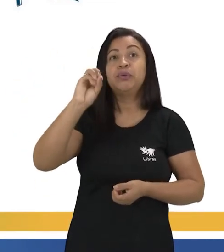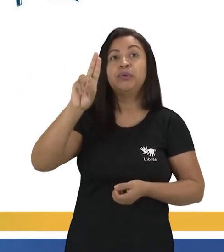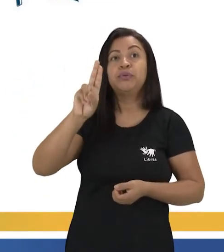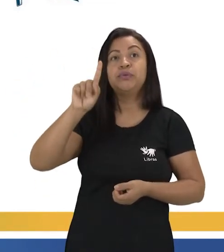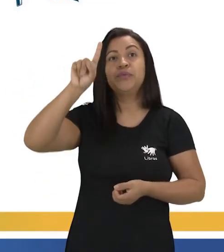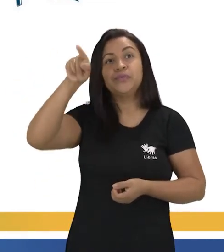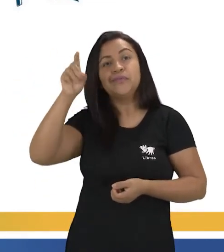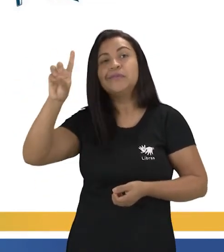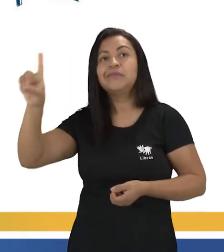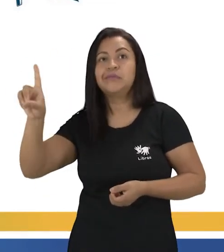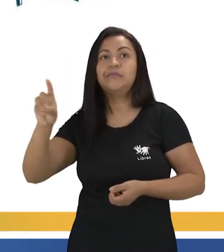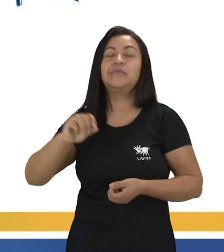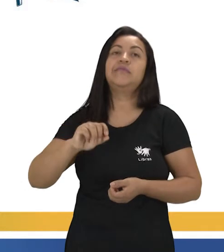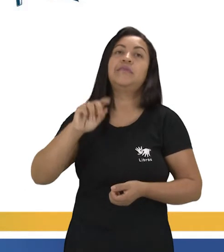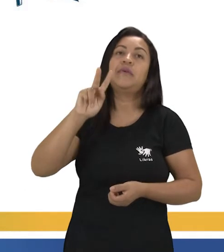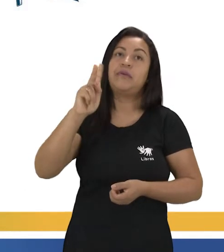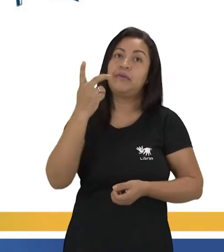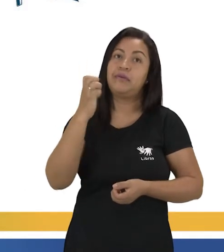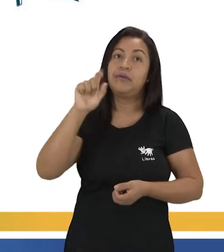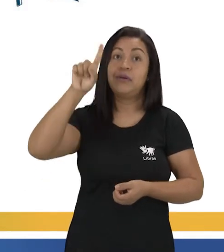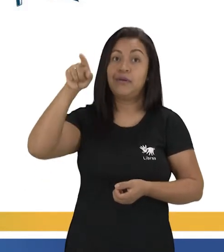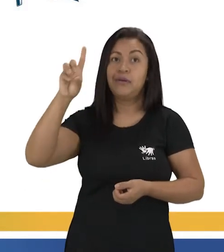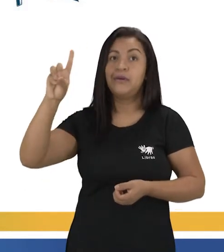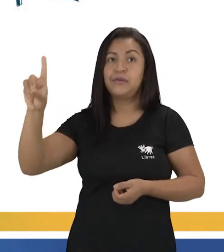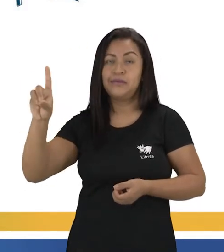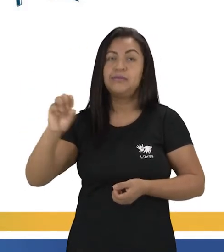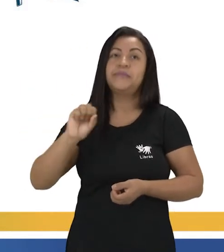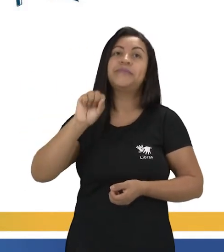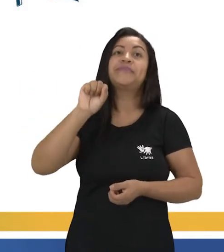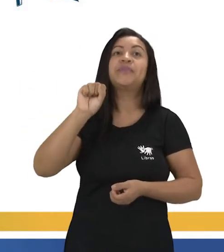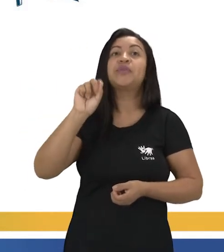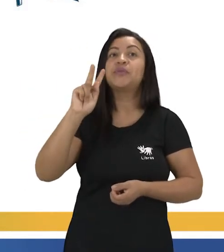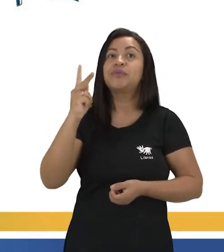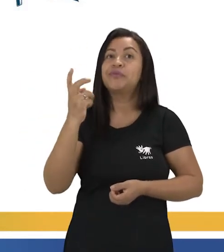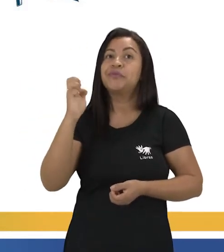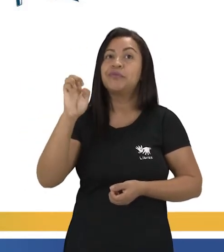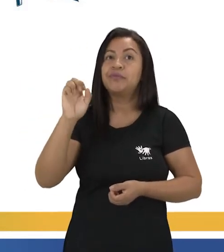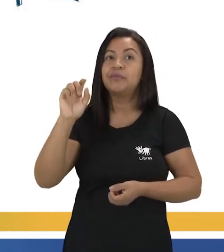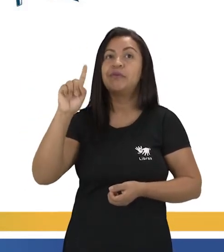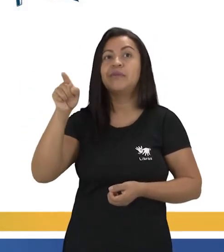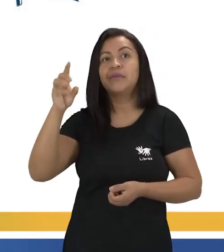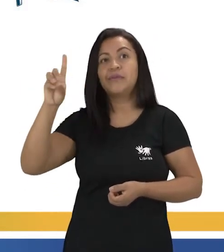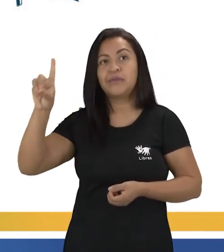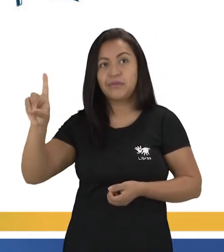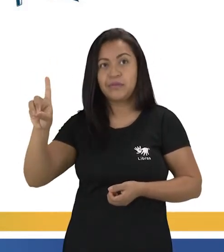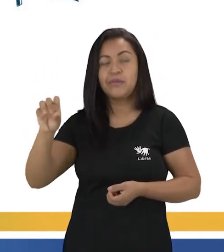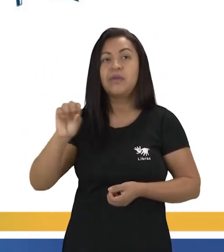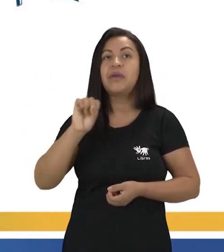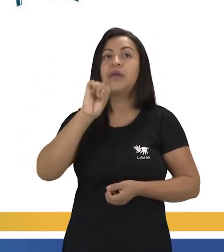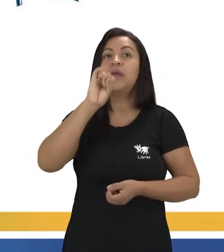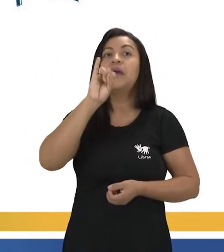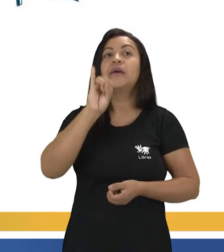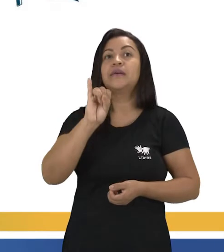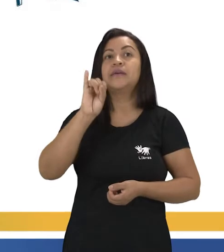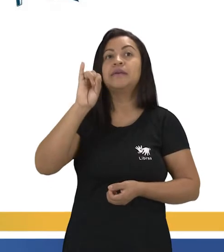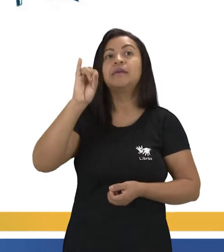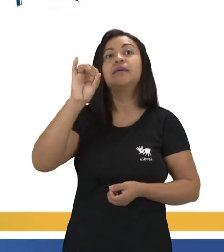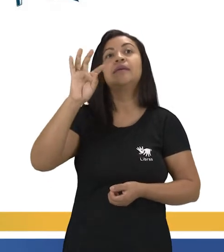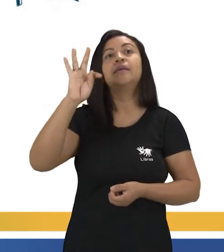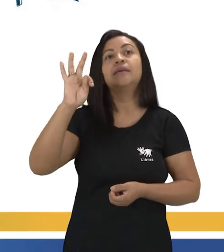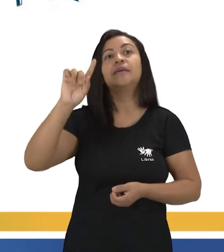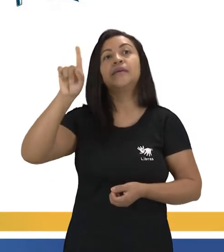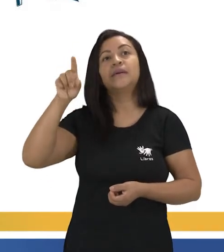had, she'd. It had, it'd. We had, we'd. You had, you'd. And they